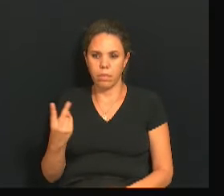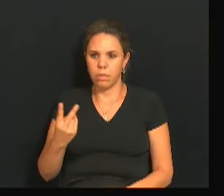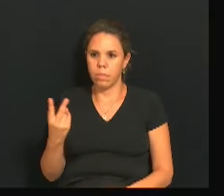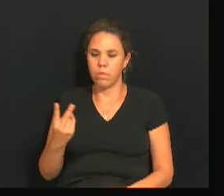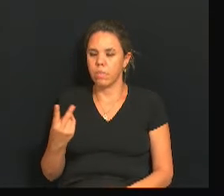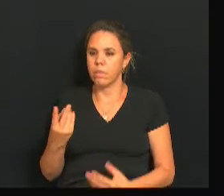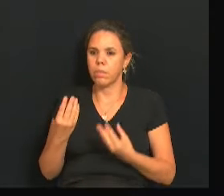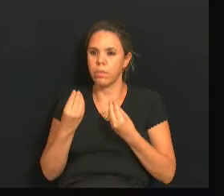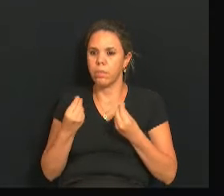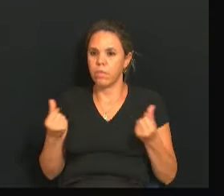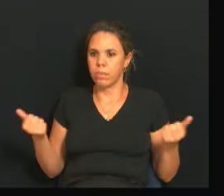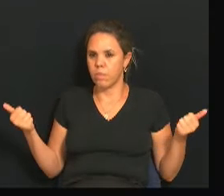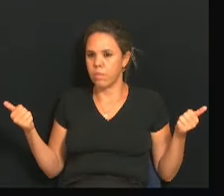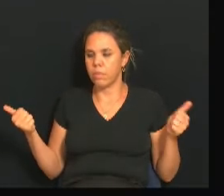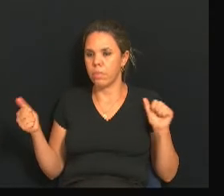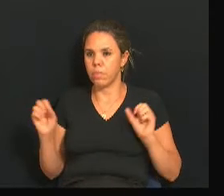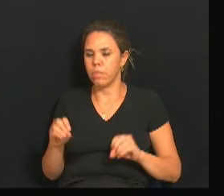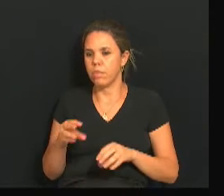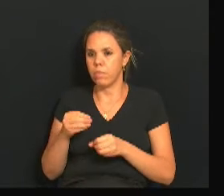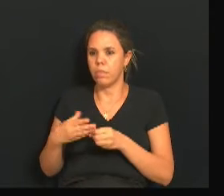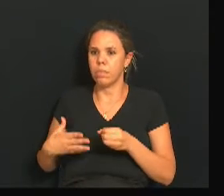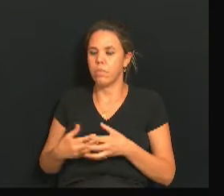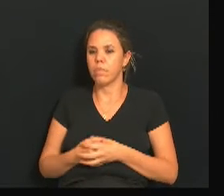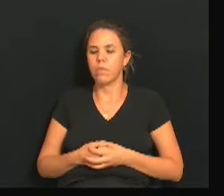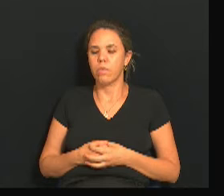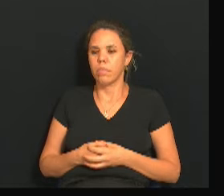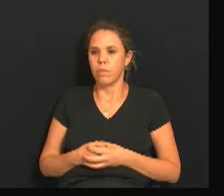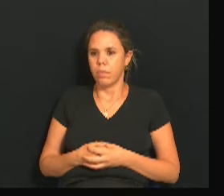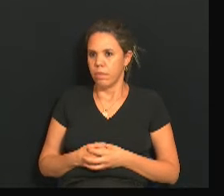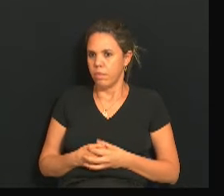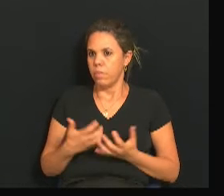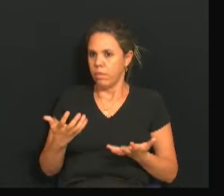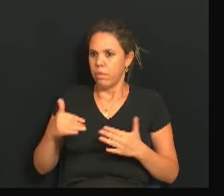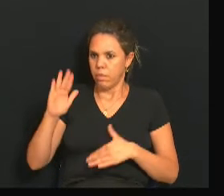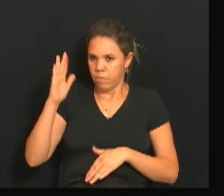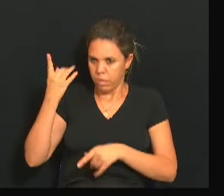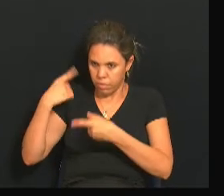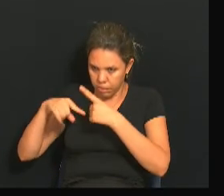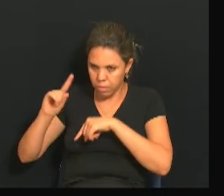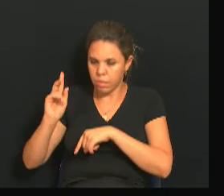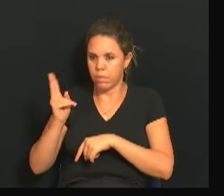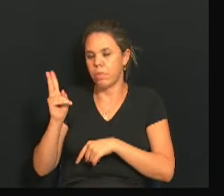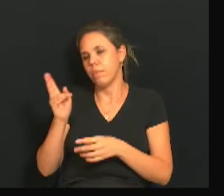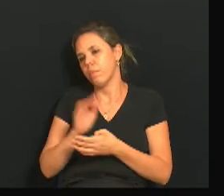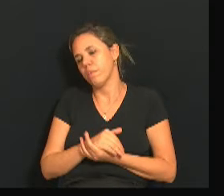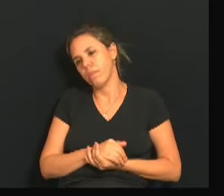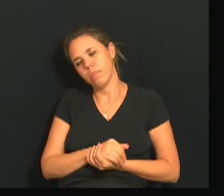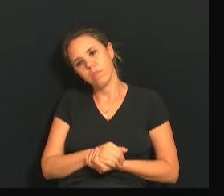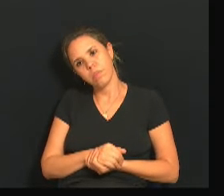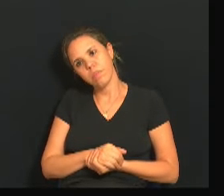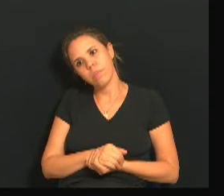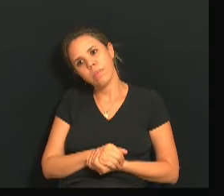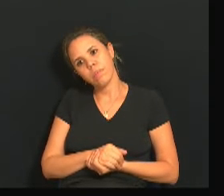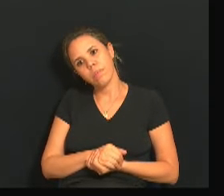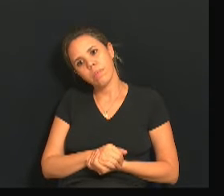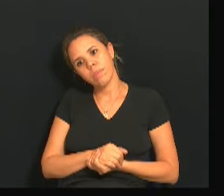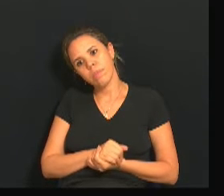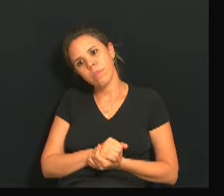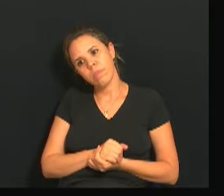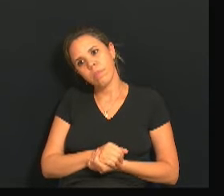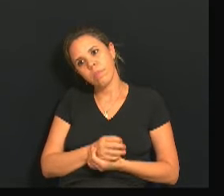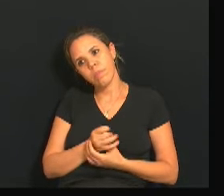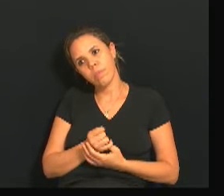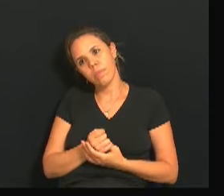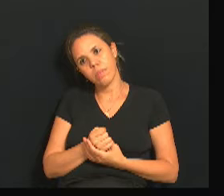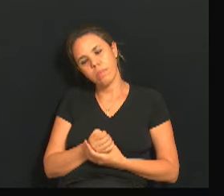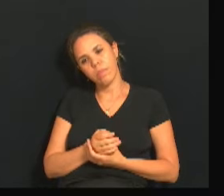qualidade da rede pública municipal, e a gente quer que isso se mantenha, né? Por isso, porque a gente